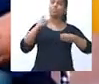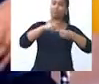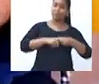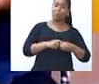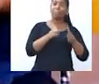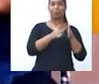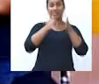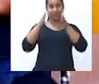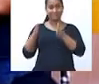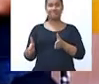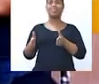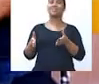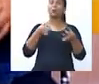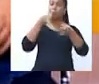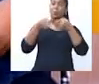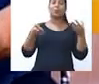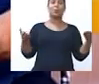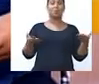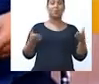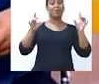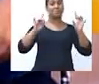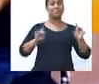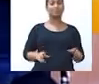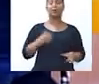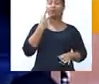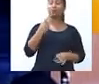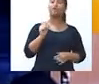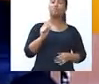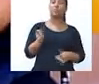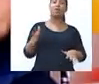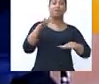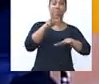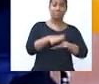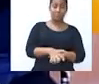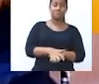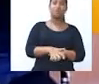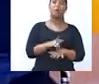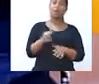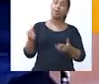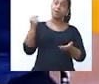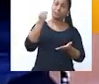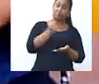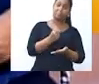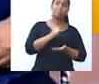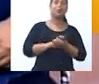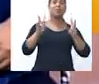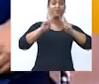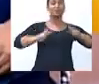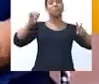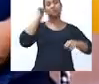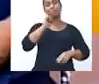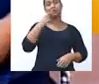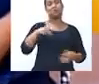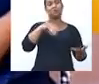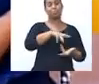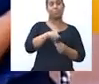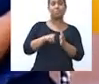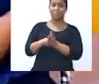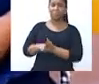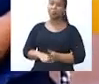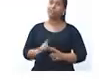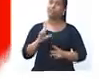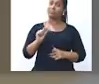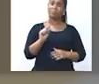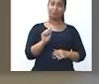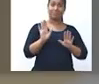volta na sequência com esse ponto de vista para lá de especial, falando sobre a inclusão e a inserção e a visibilidade das mulheres no mundo das ciências. Não saia